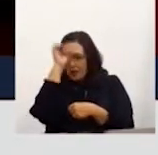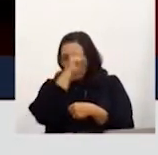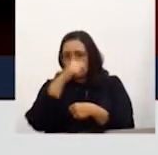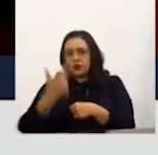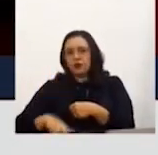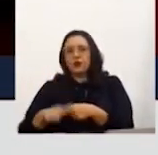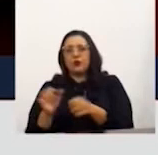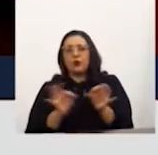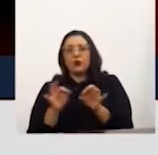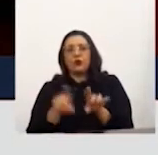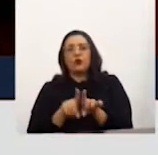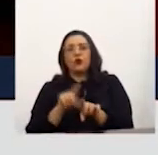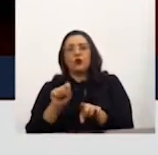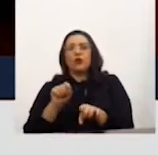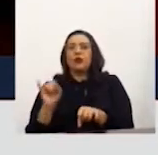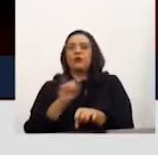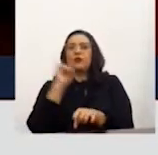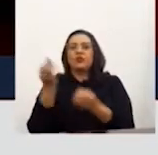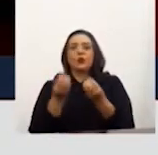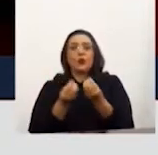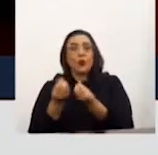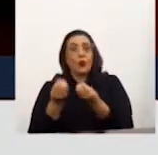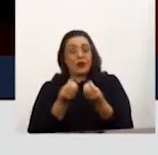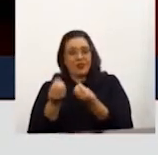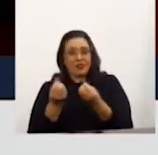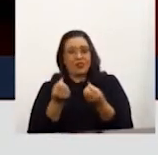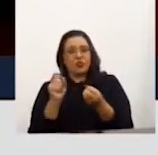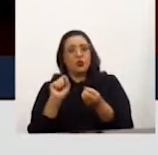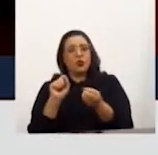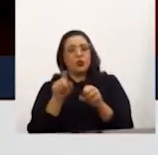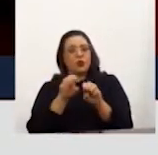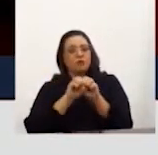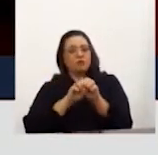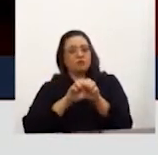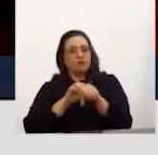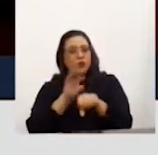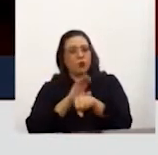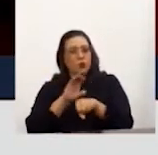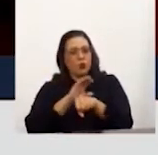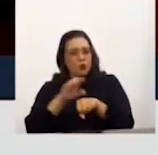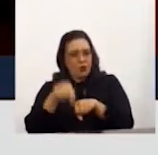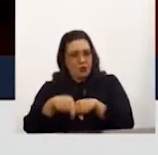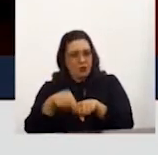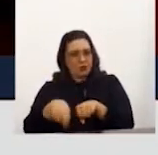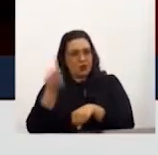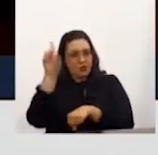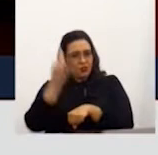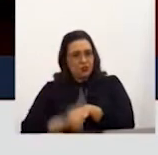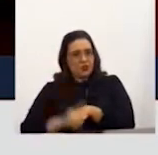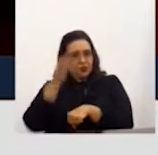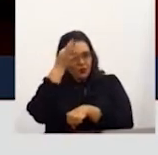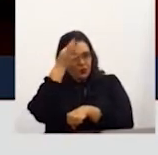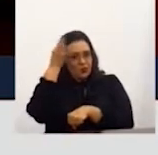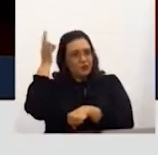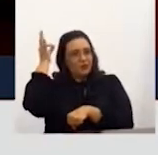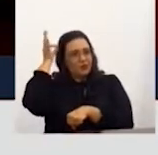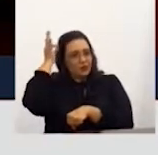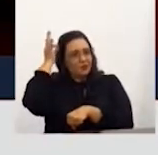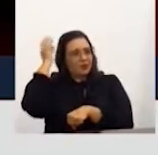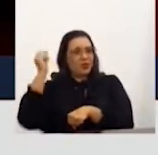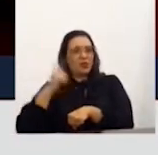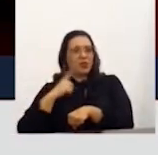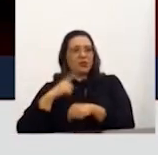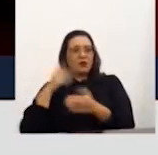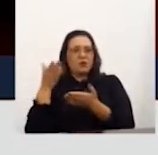verem a importância e a qualidade do curso de direito da Unifev, com índice